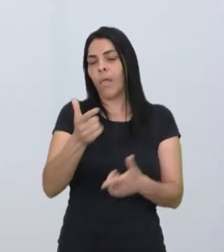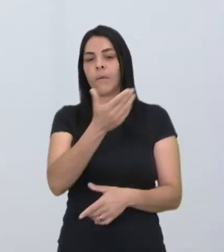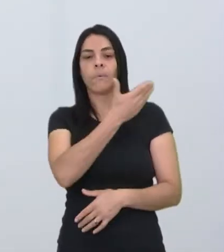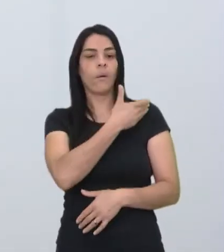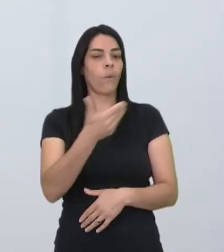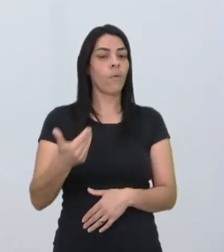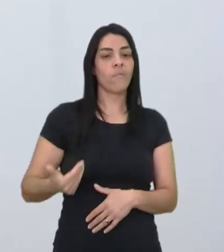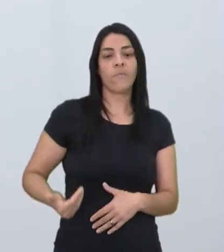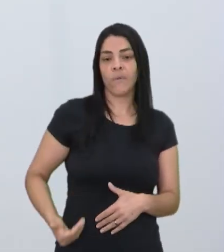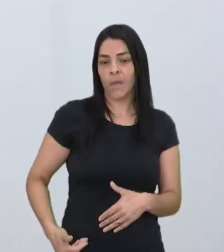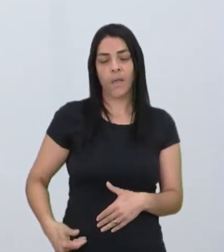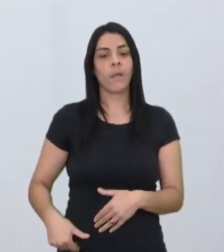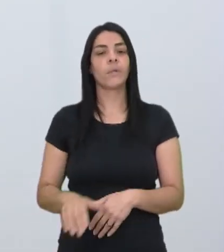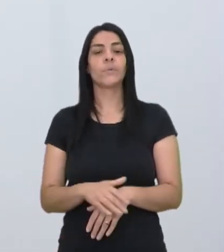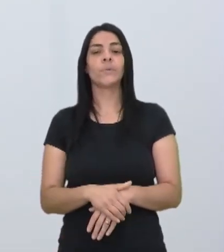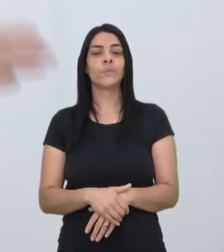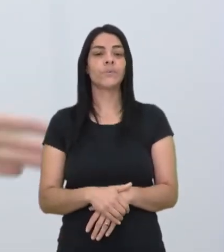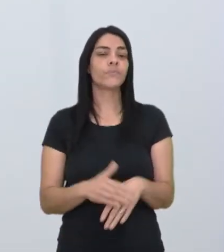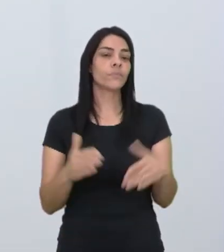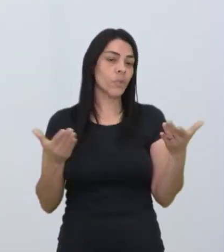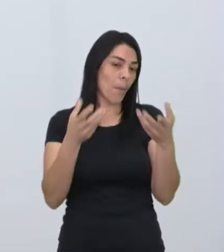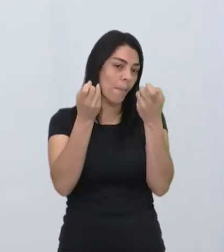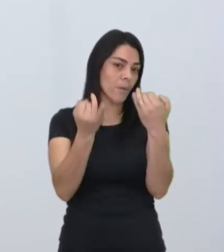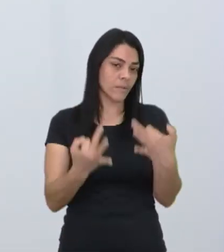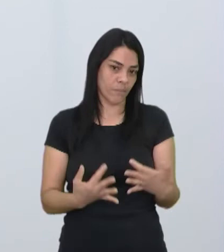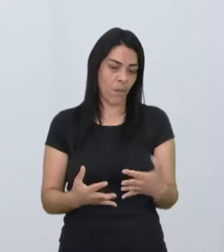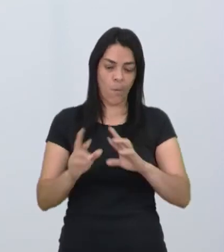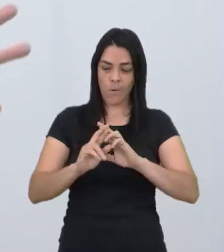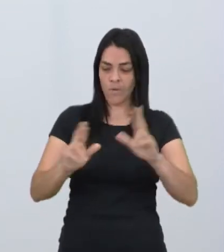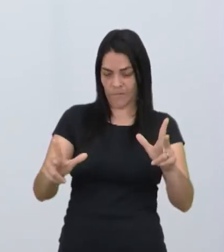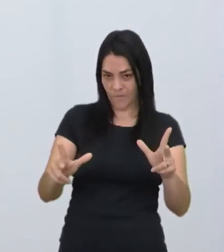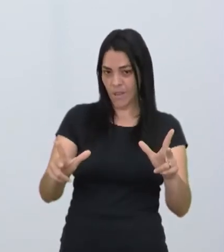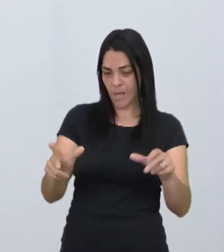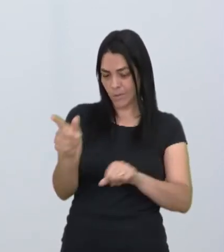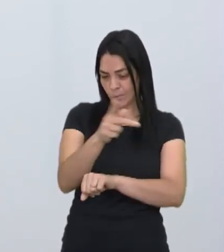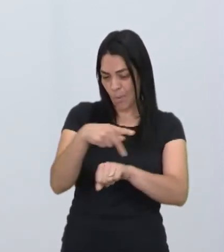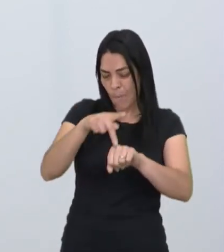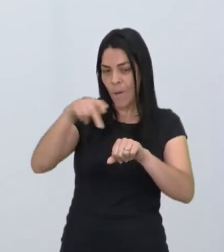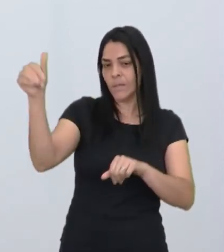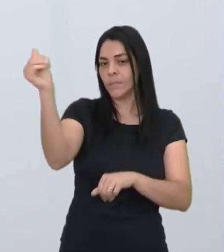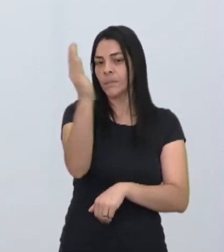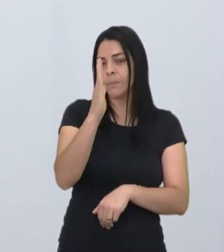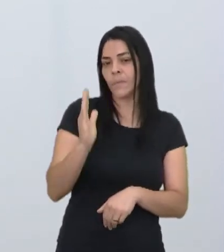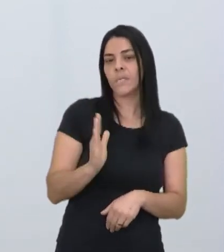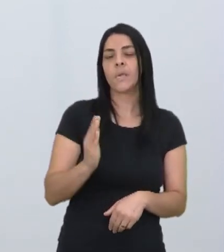né? E aí, como eu disse, diferente do Brasil, que não há esse tipo de